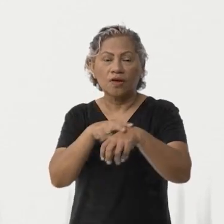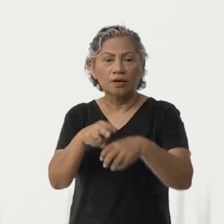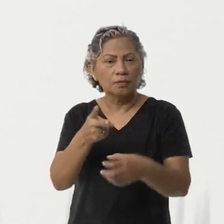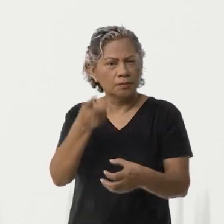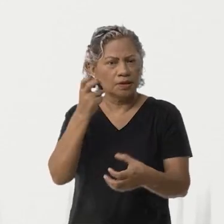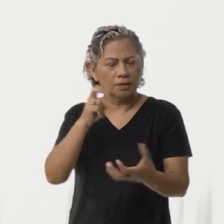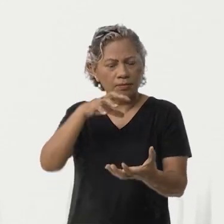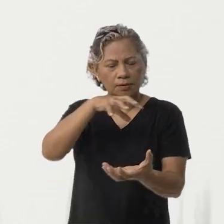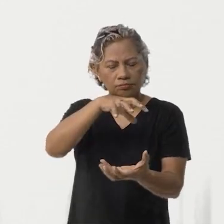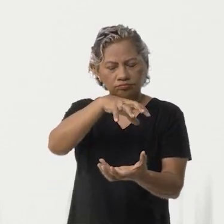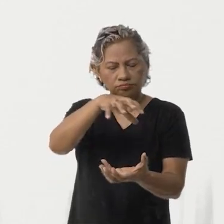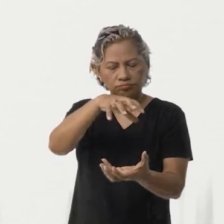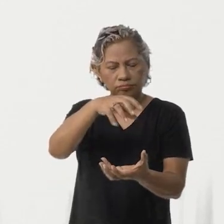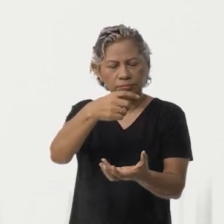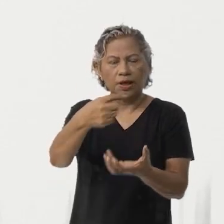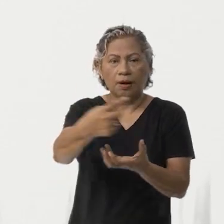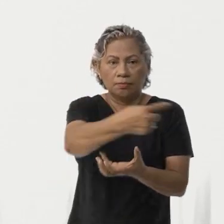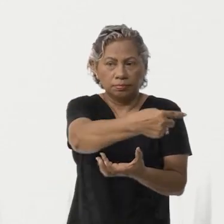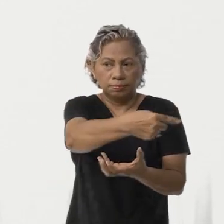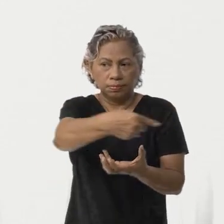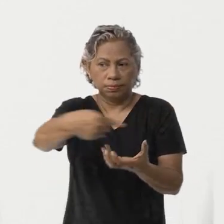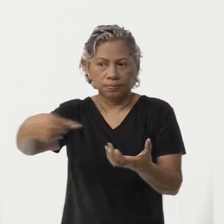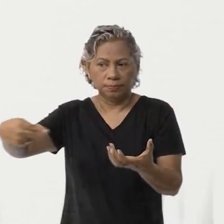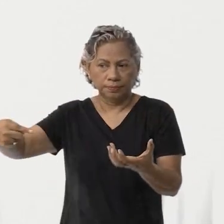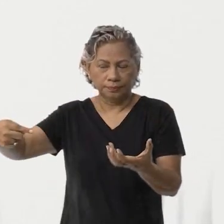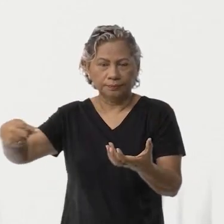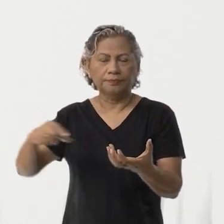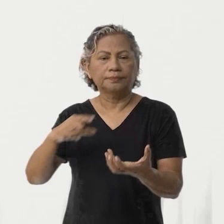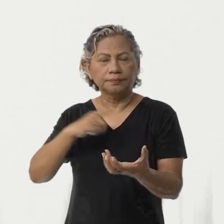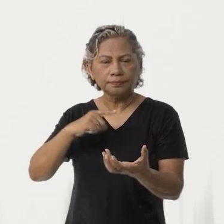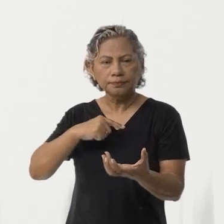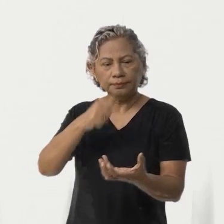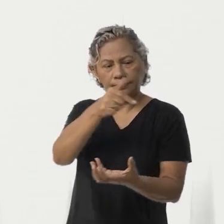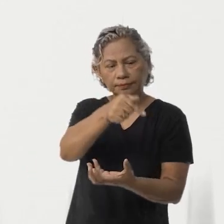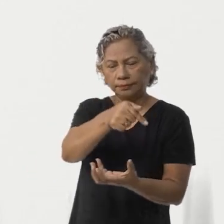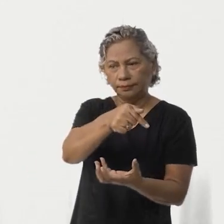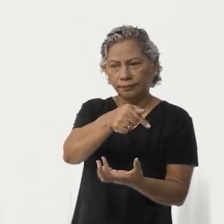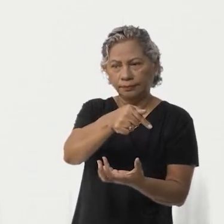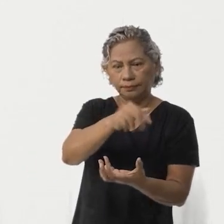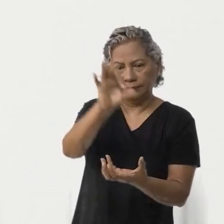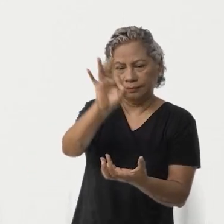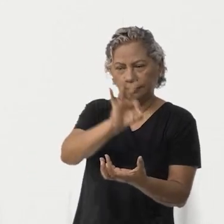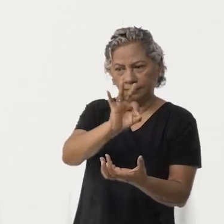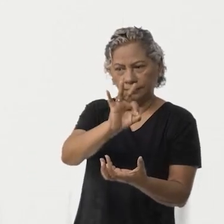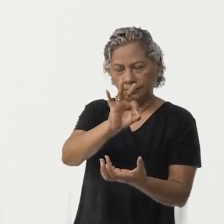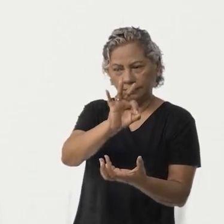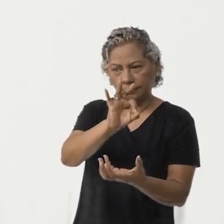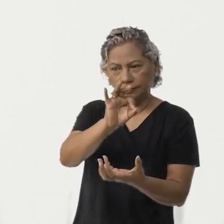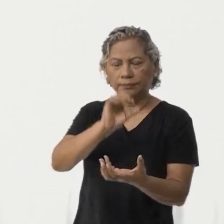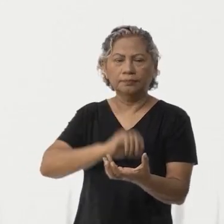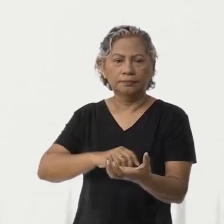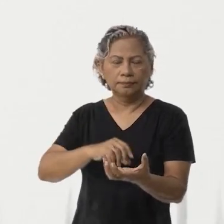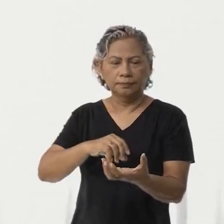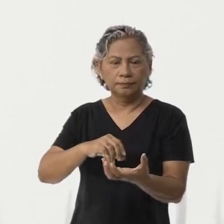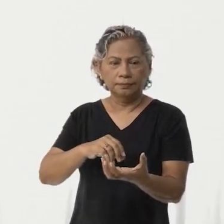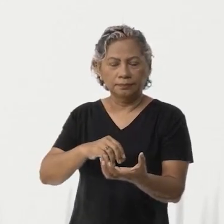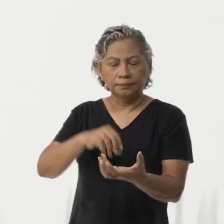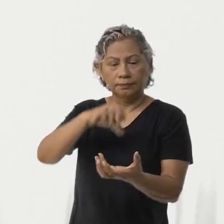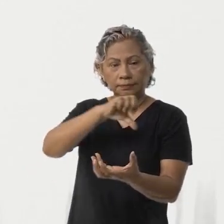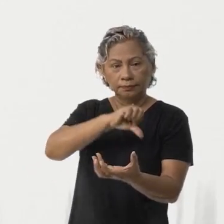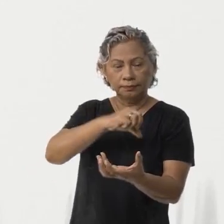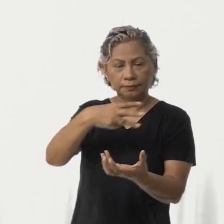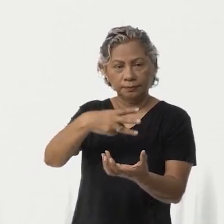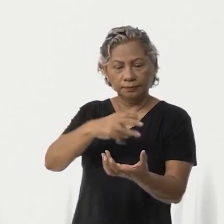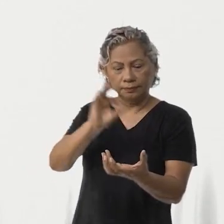texto do Brasil. Então, aqui acima eu tenho os 7% do Brasil e para abaixo da linha do Equador, os